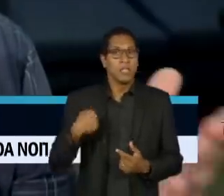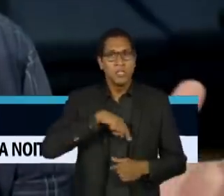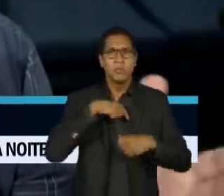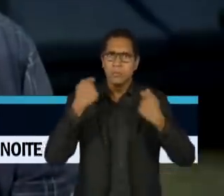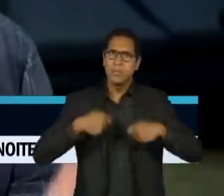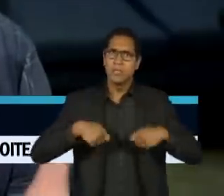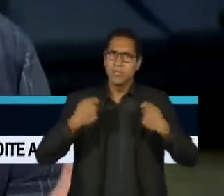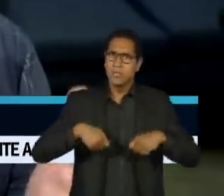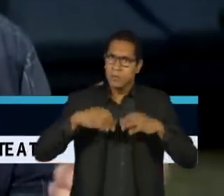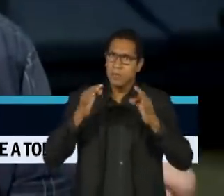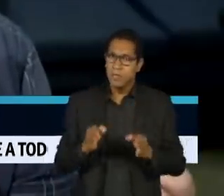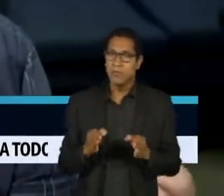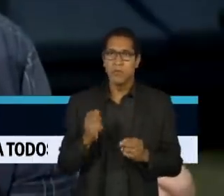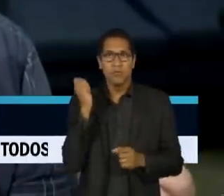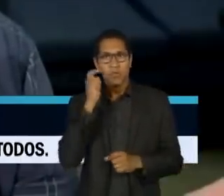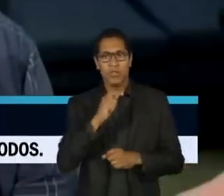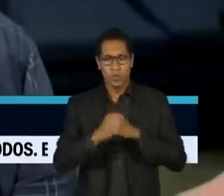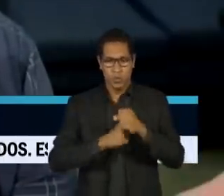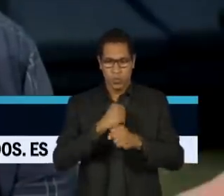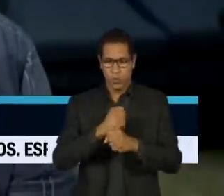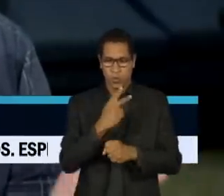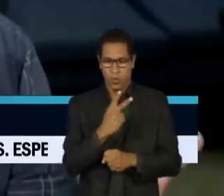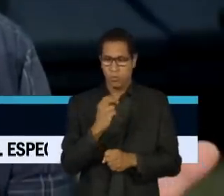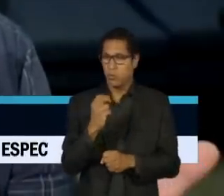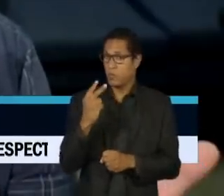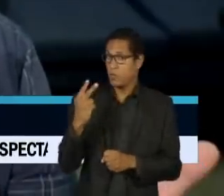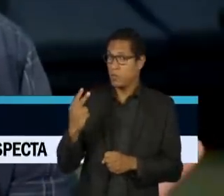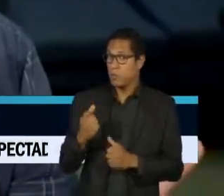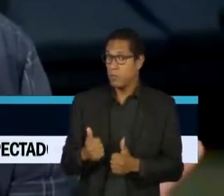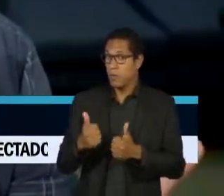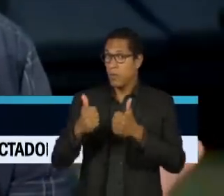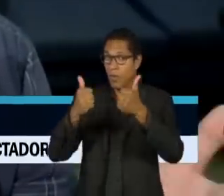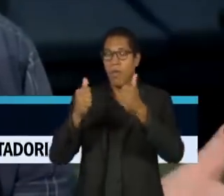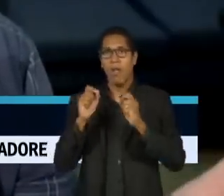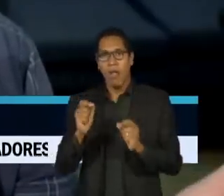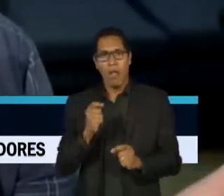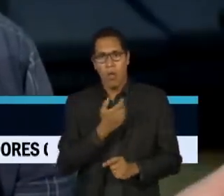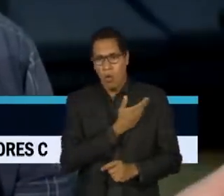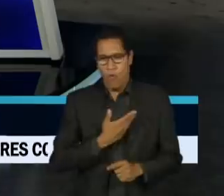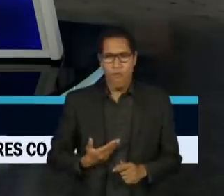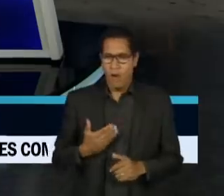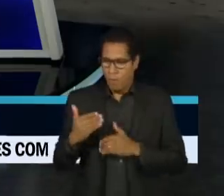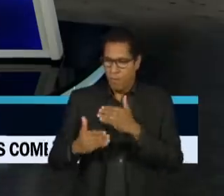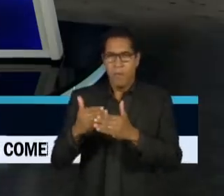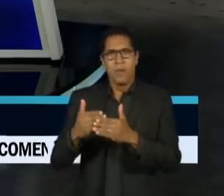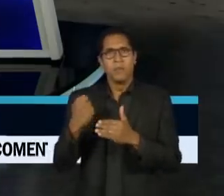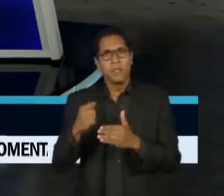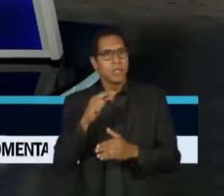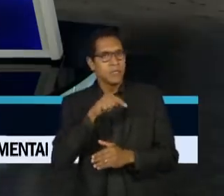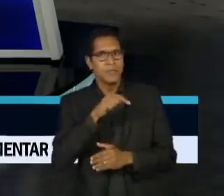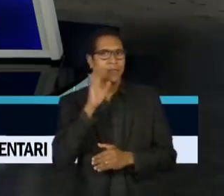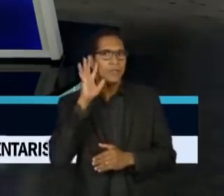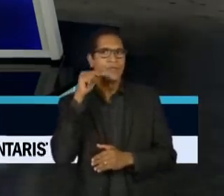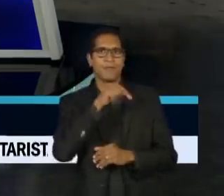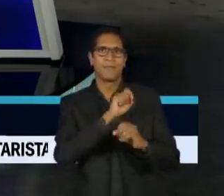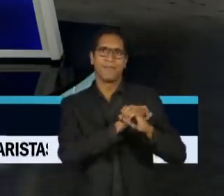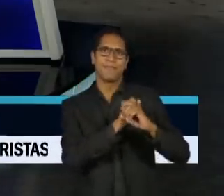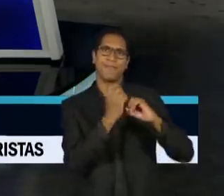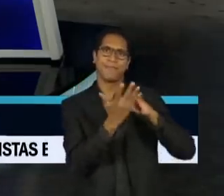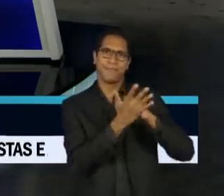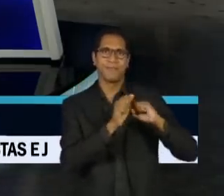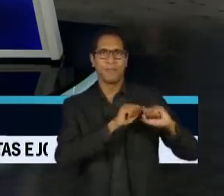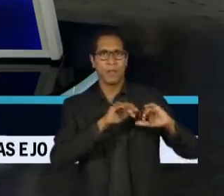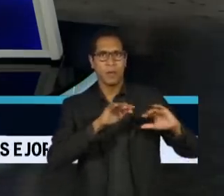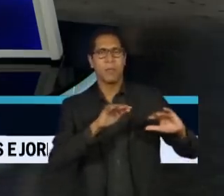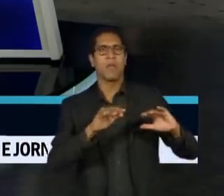precisa para sobreviver a 2022 bem e para ver o governo bem, é passar bem pela pandemia que continua e as instituições